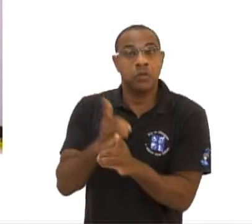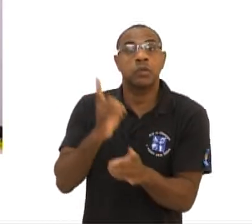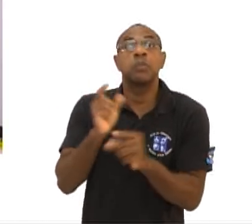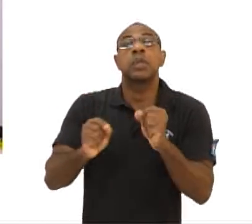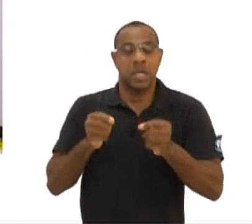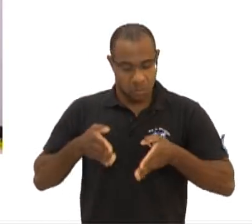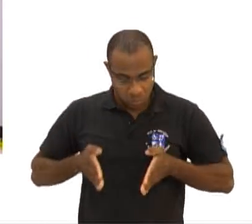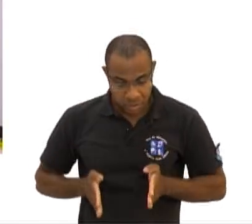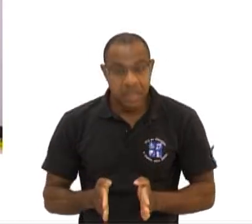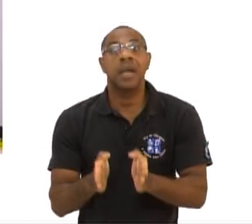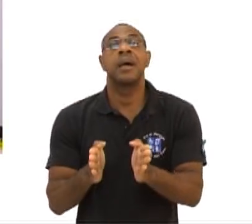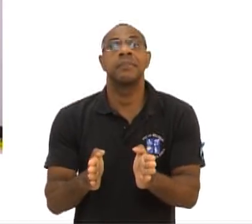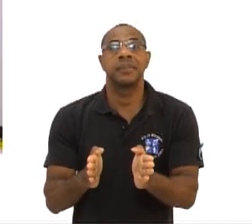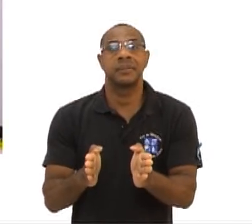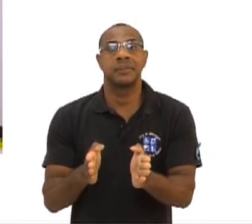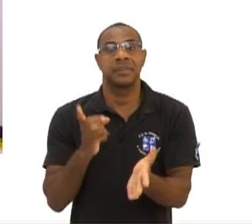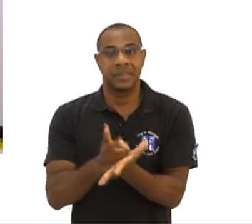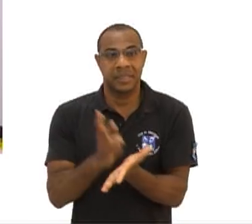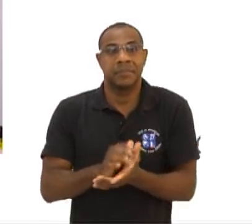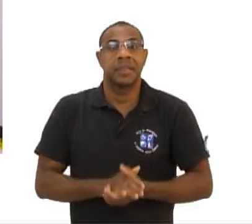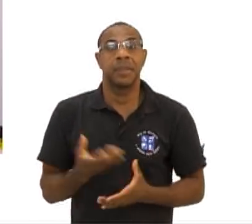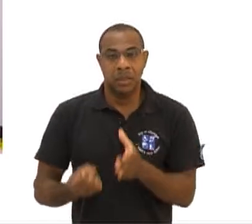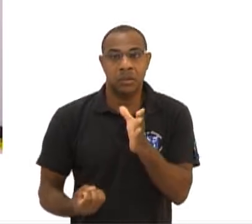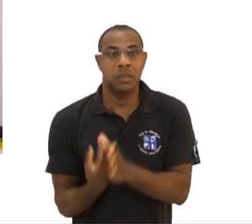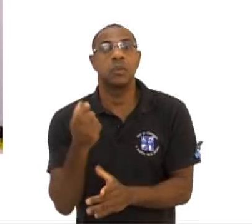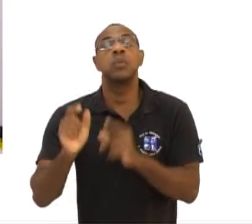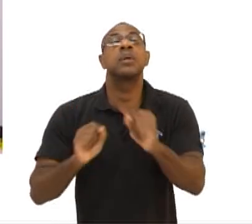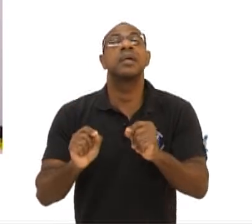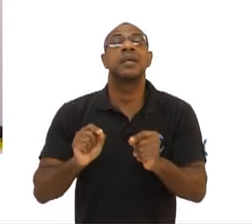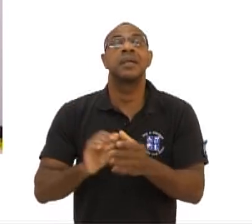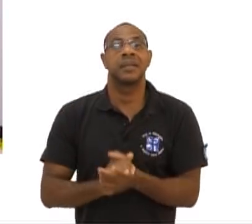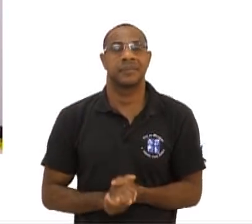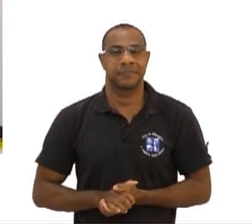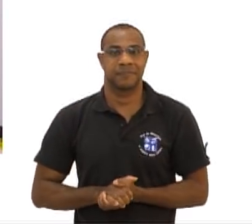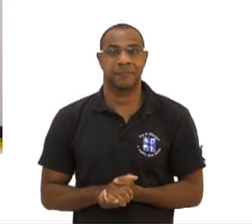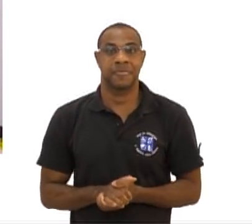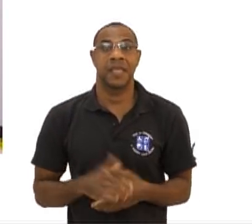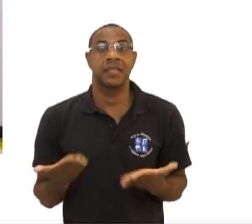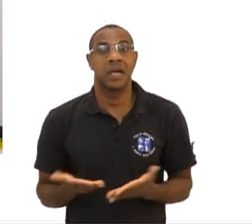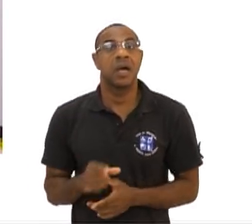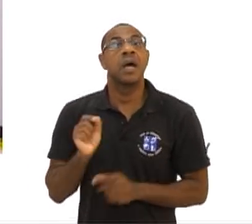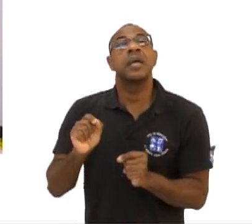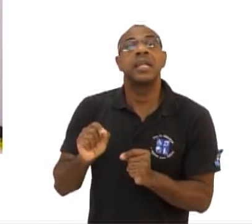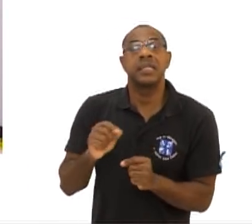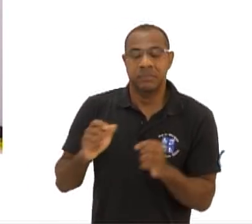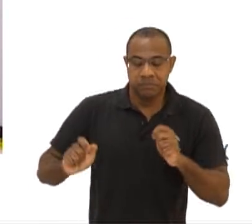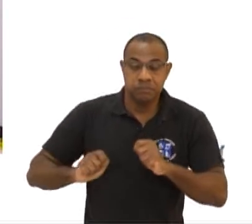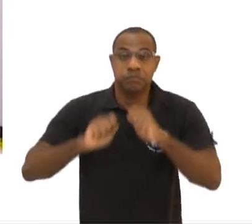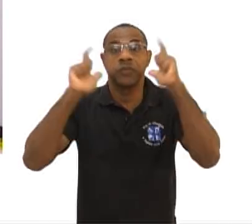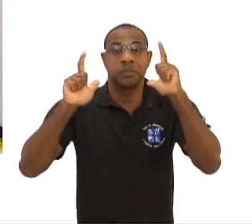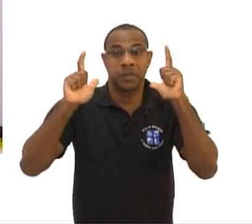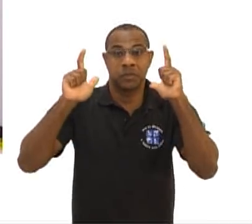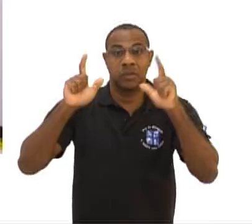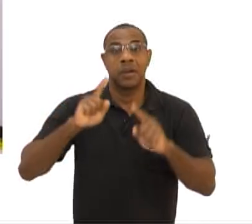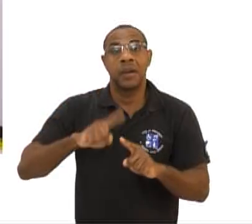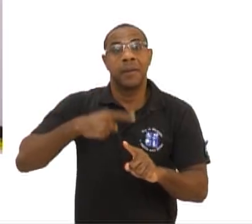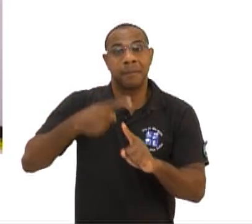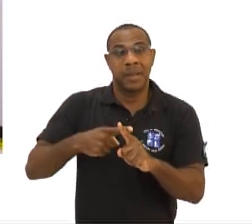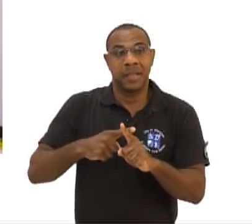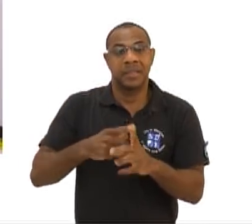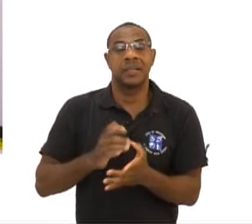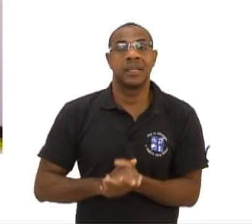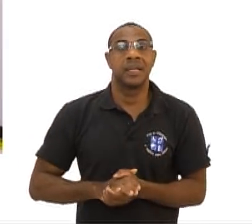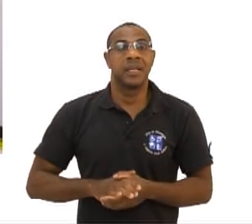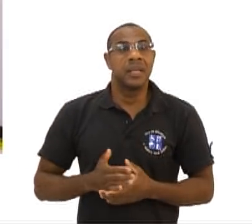caminho do equilíbrio e da harmonia. Aí surgiu Buda, o desperto, aquele que despertou. Mara, o demônio da